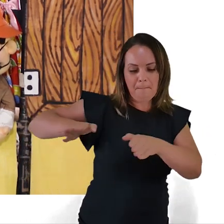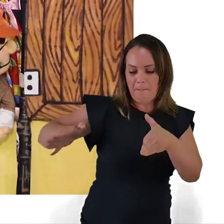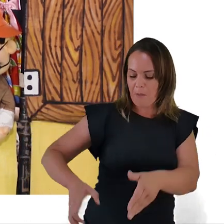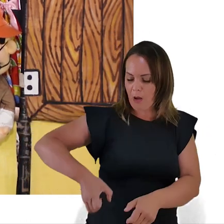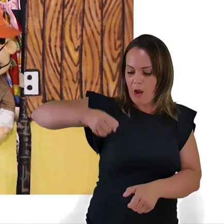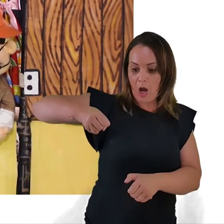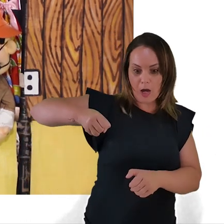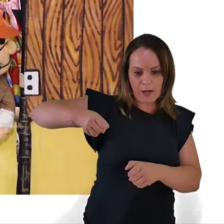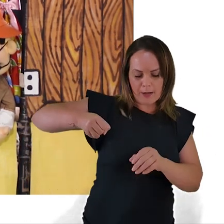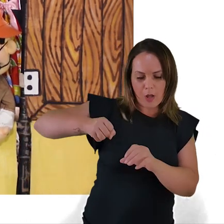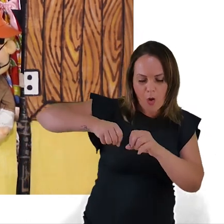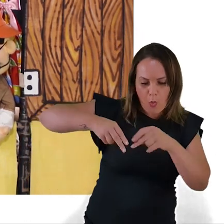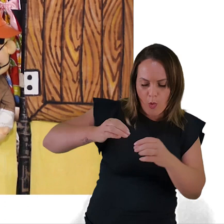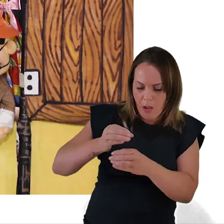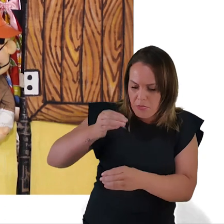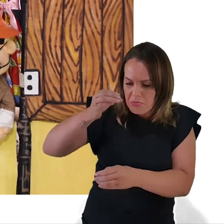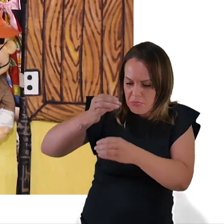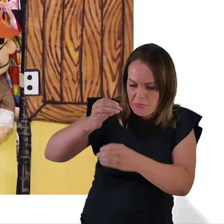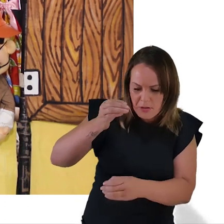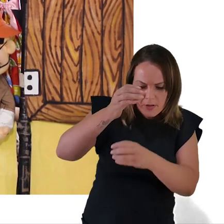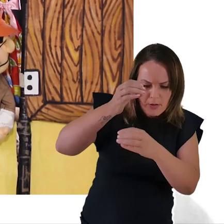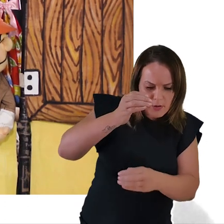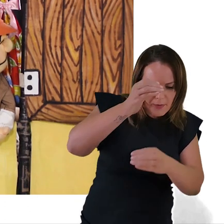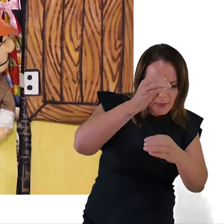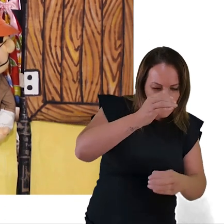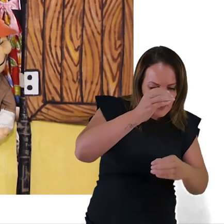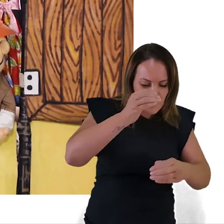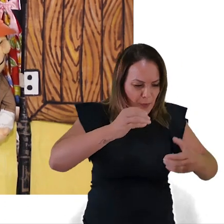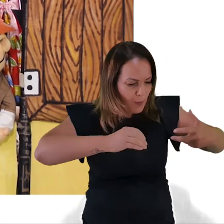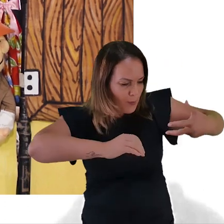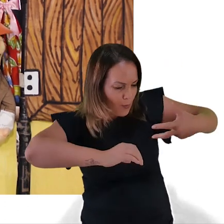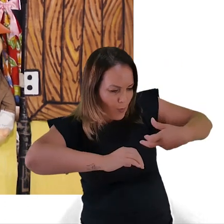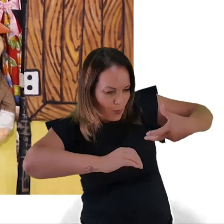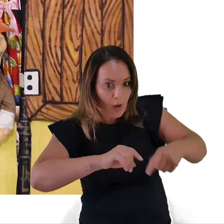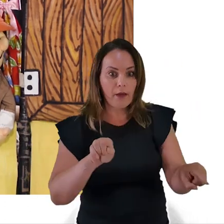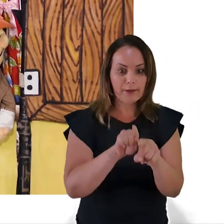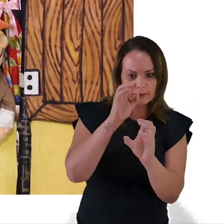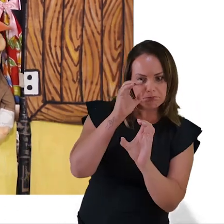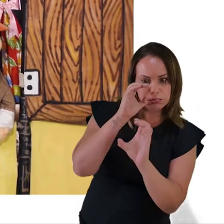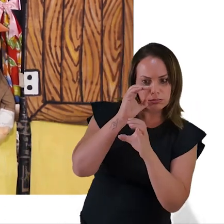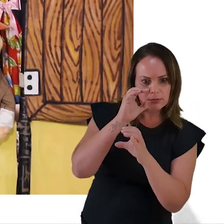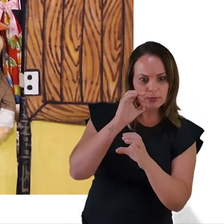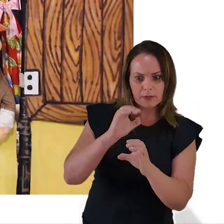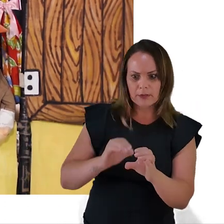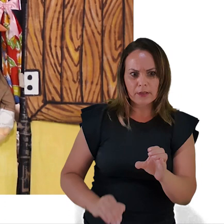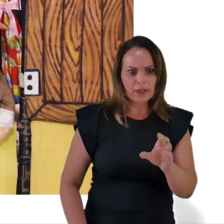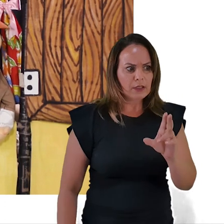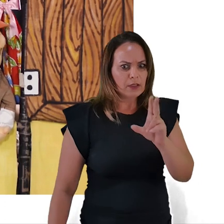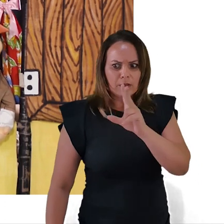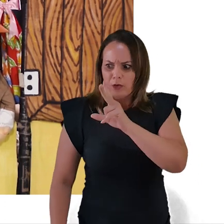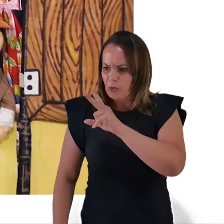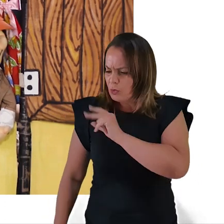de ensaio, seringas e até um microscópio. Nossa, e o que ele fez de